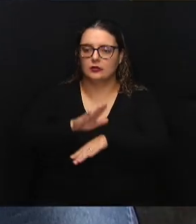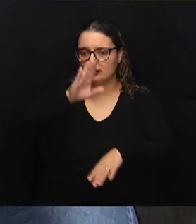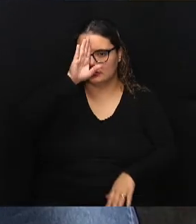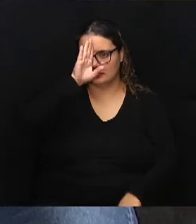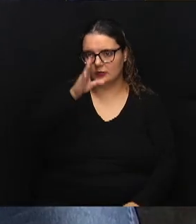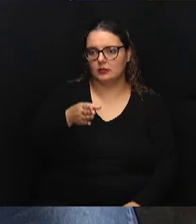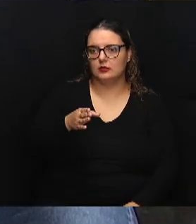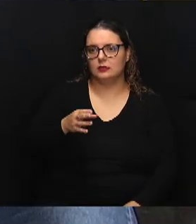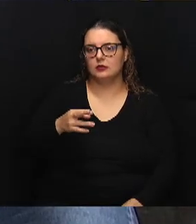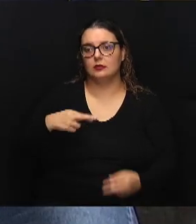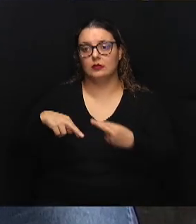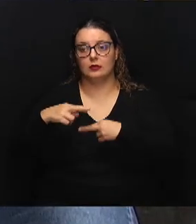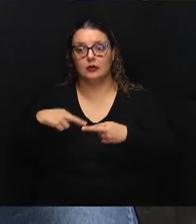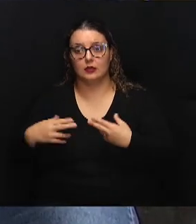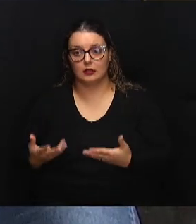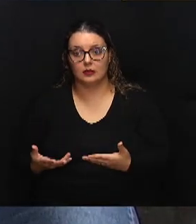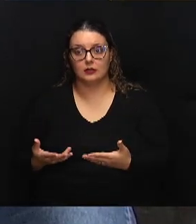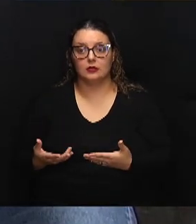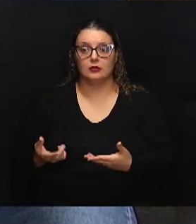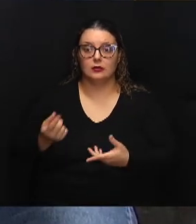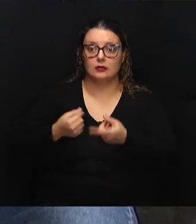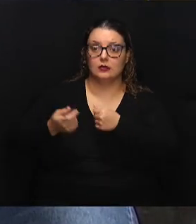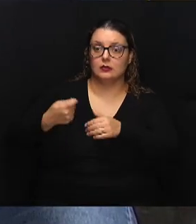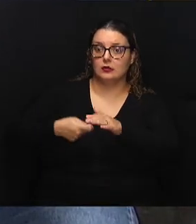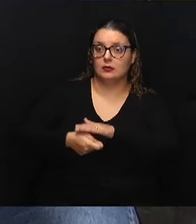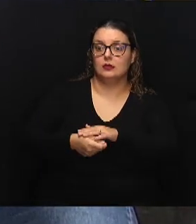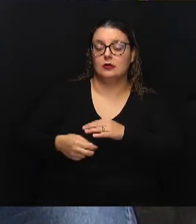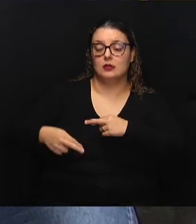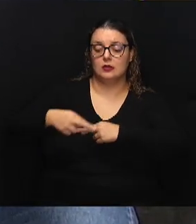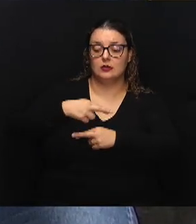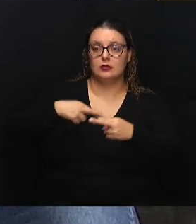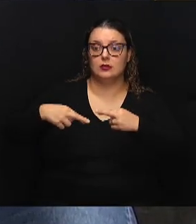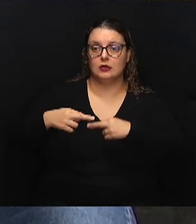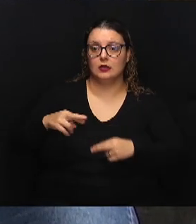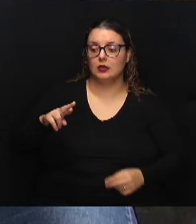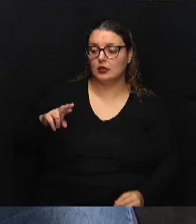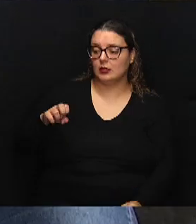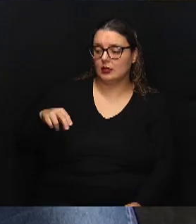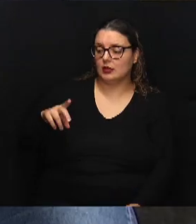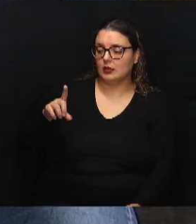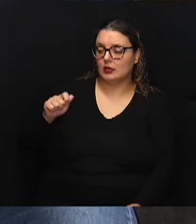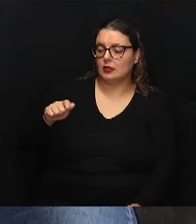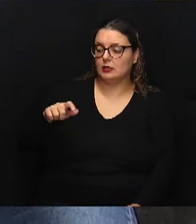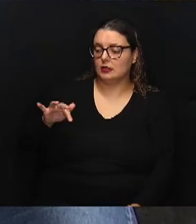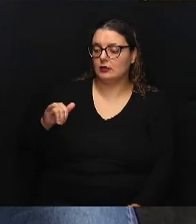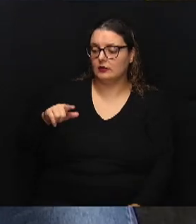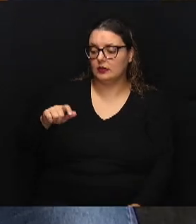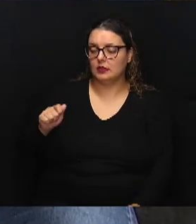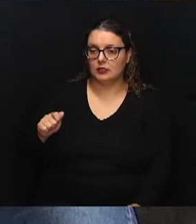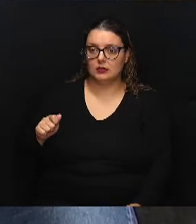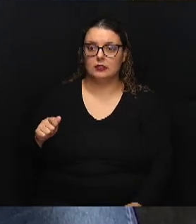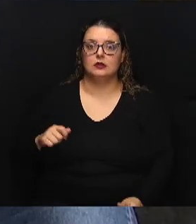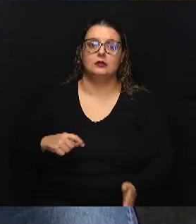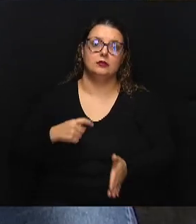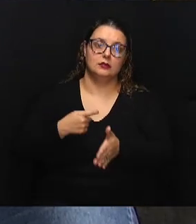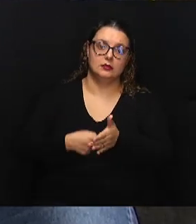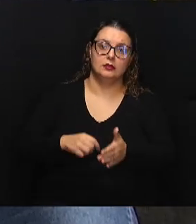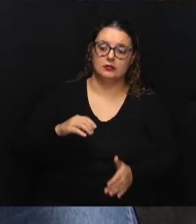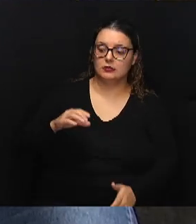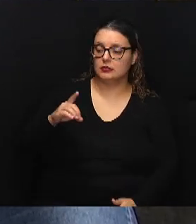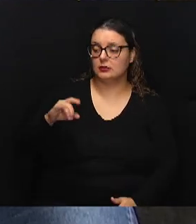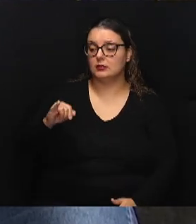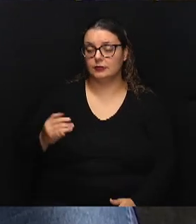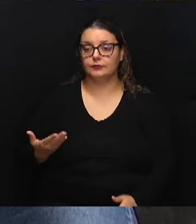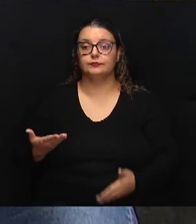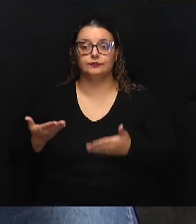principalmente no que se remete em aplicações que são atreladas à renda fixa, onde essa taxa CDI é colocada,